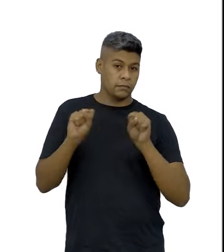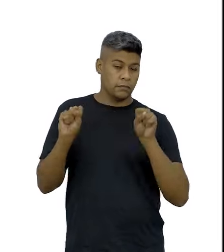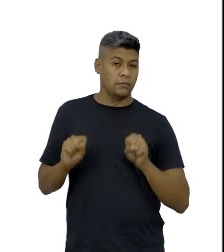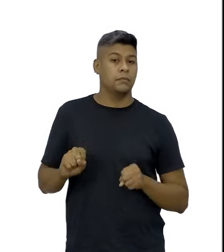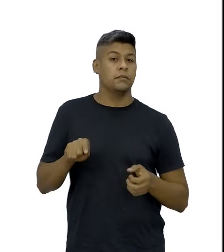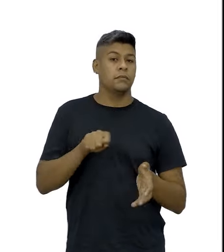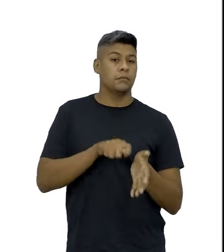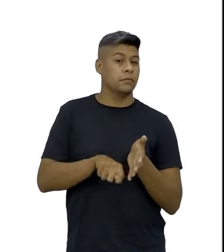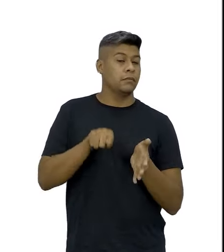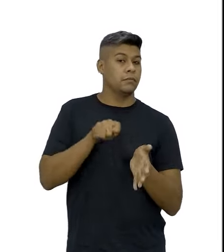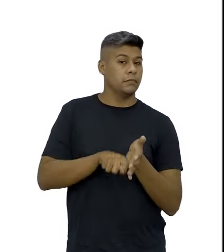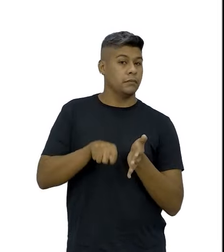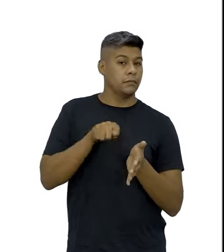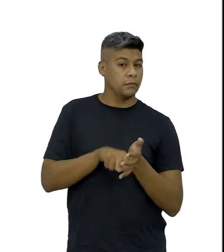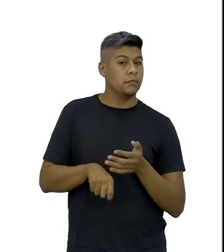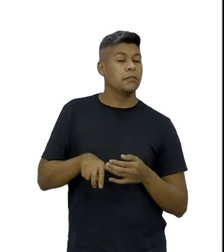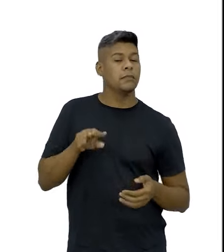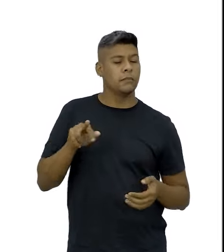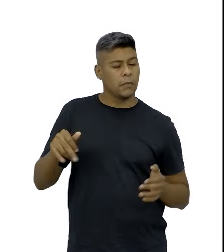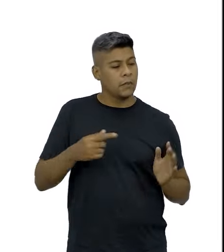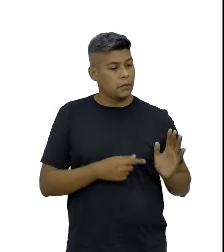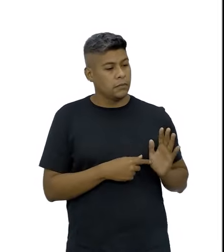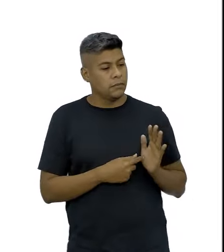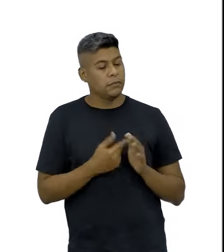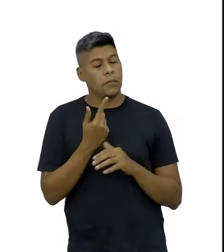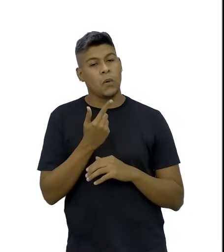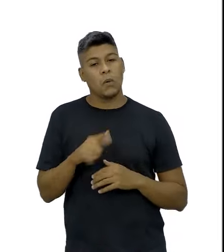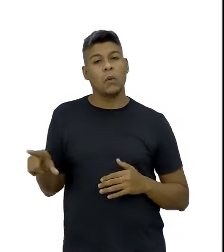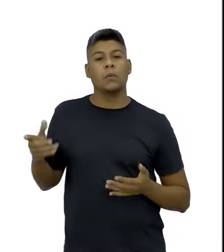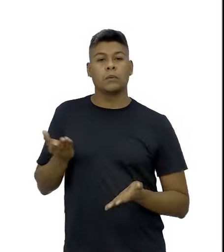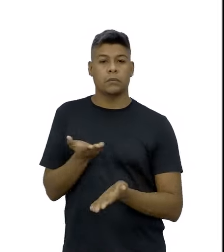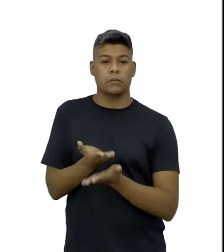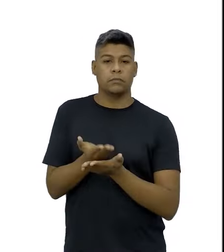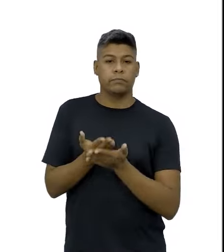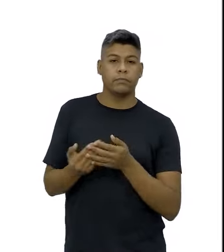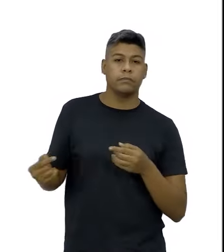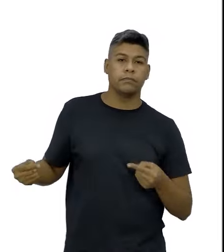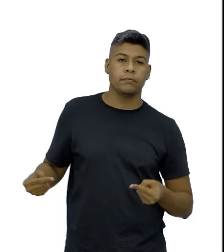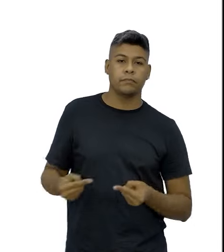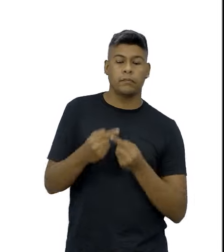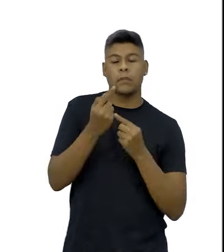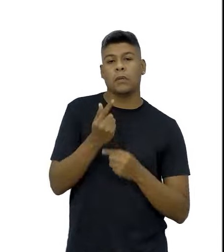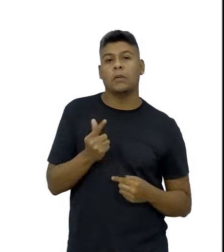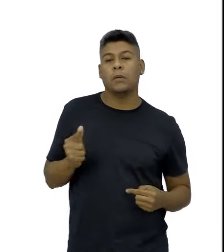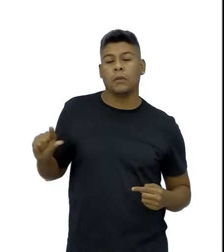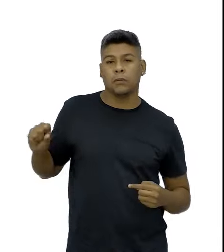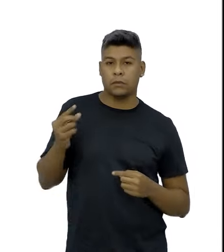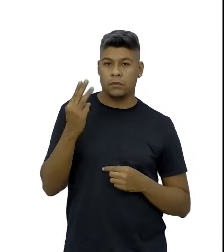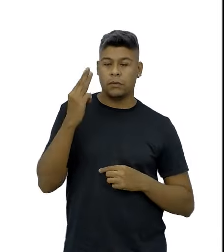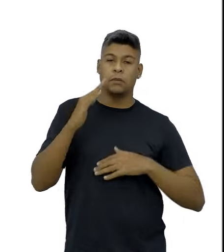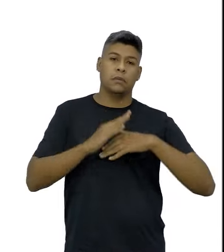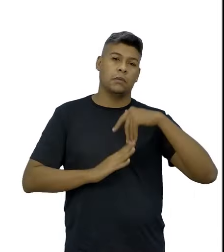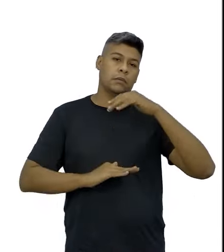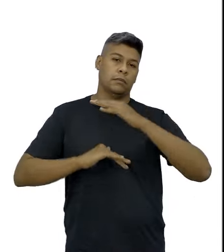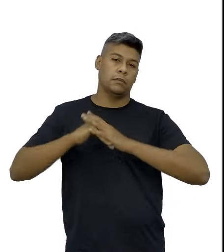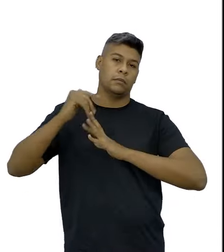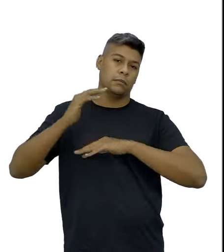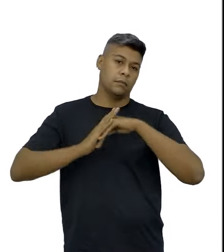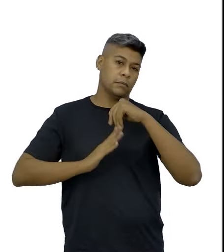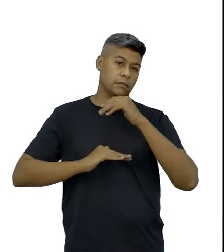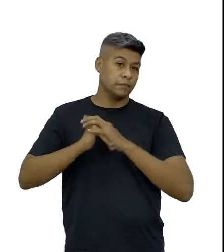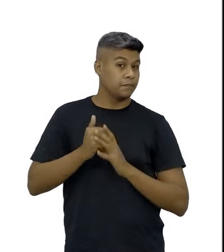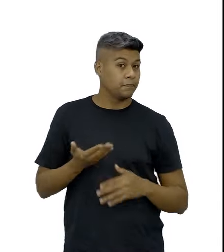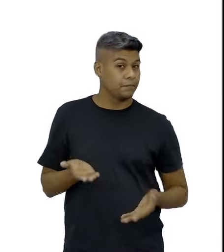escrita, ele vai aparecer em outras aulas atrelado a outras 3 habilidades. Então,